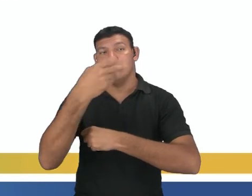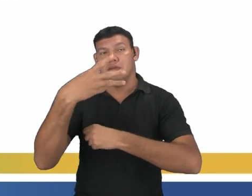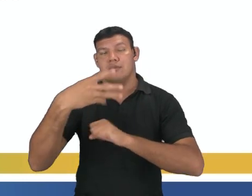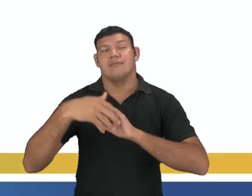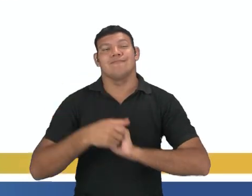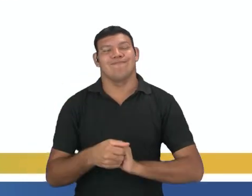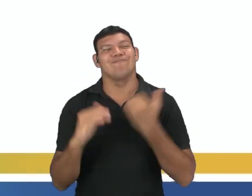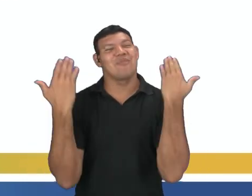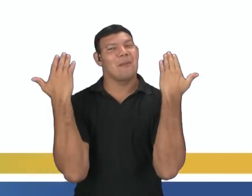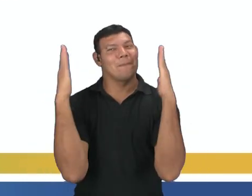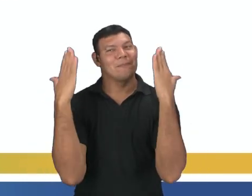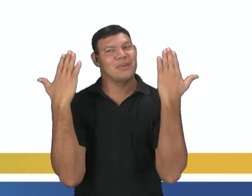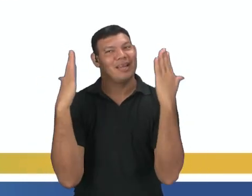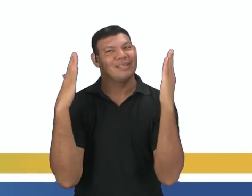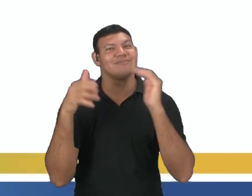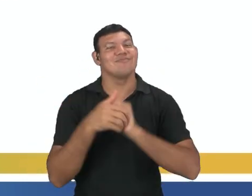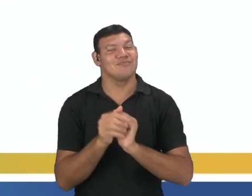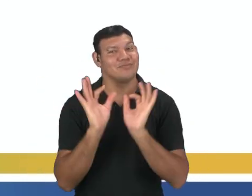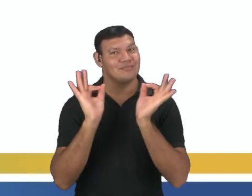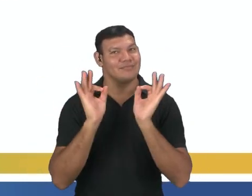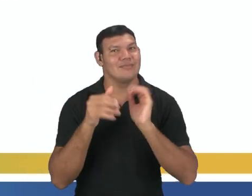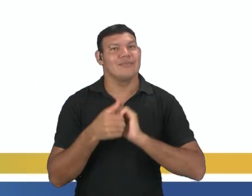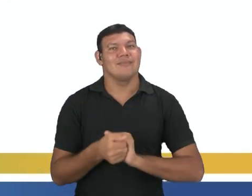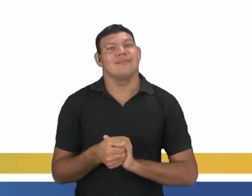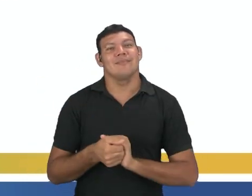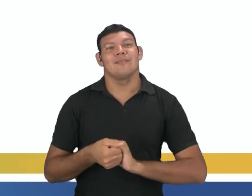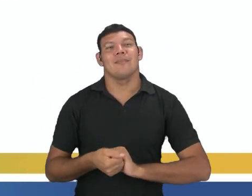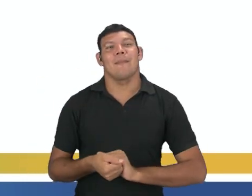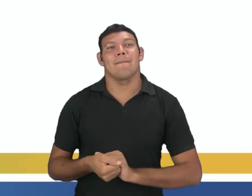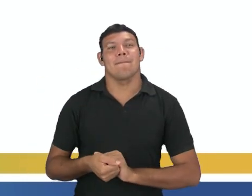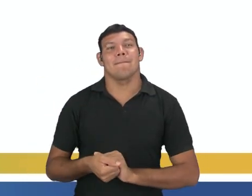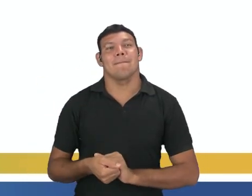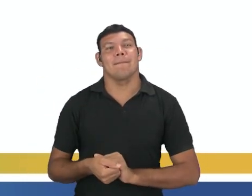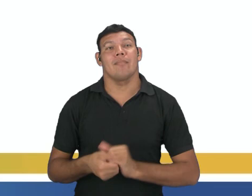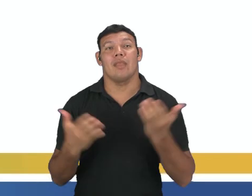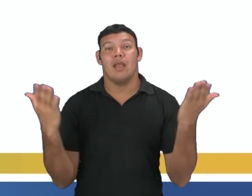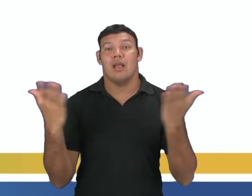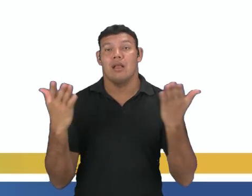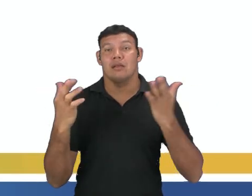letra C. Muito bem, certinho.